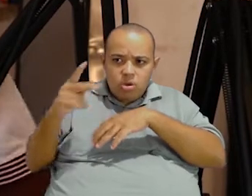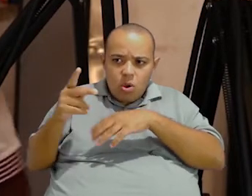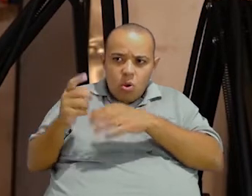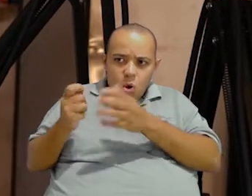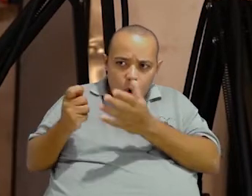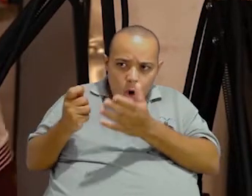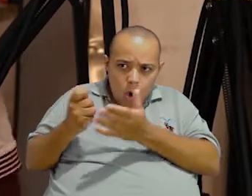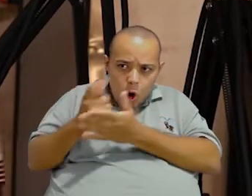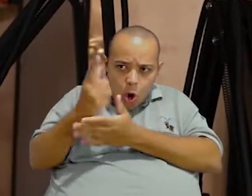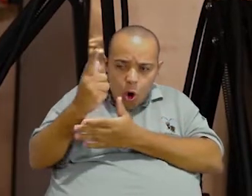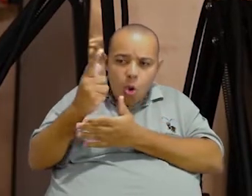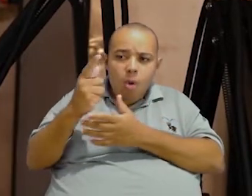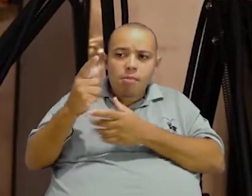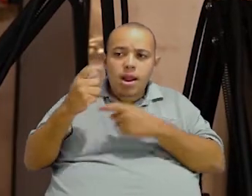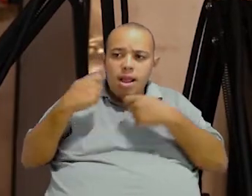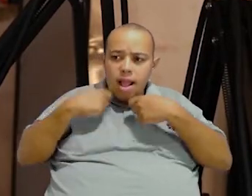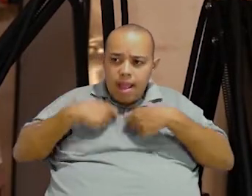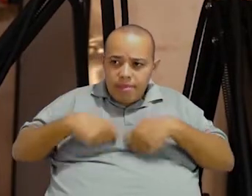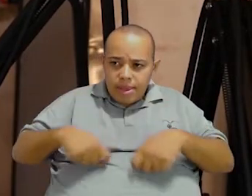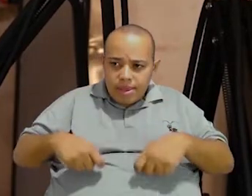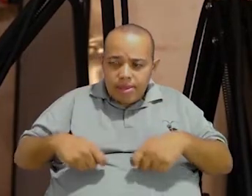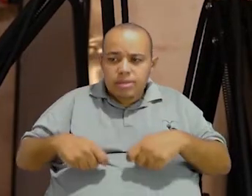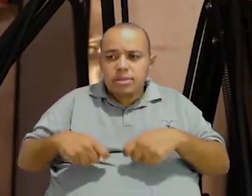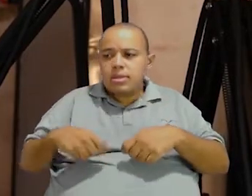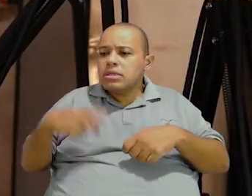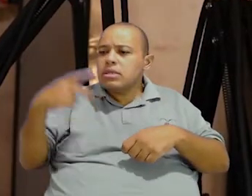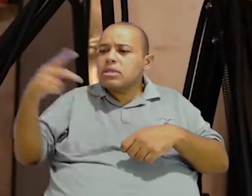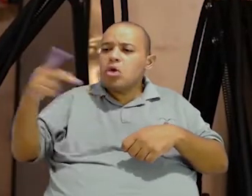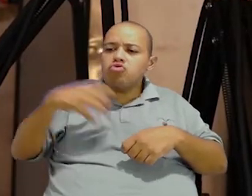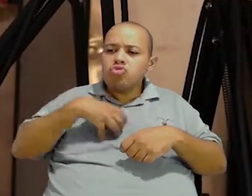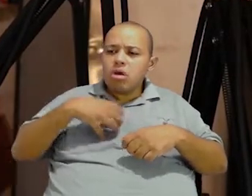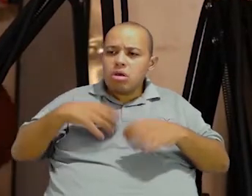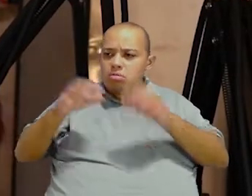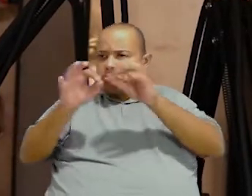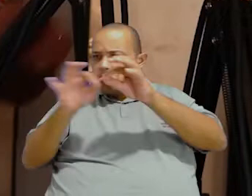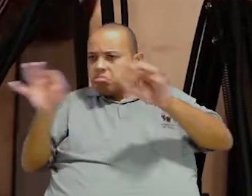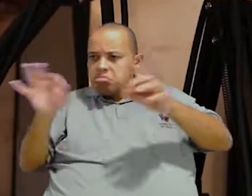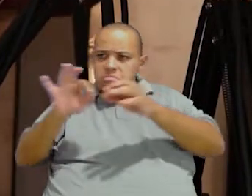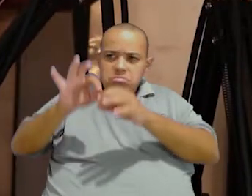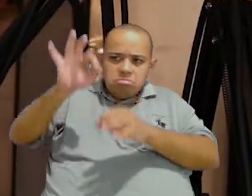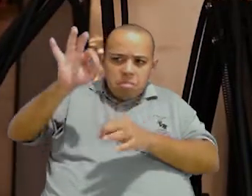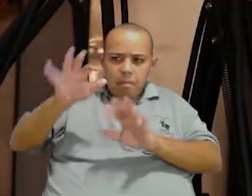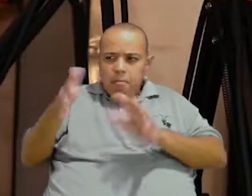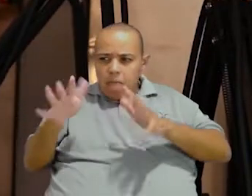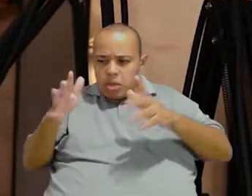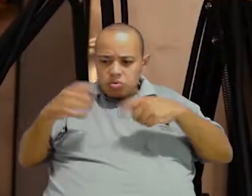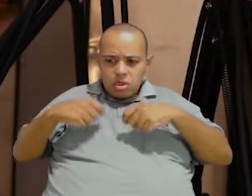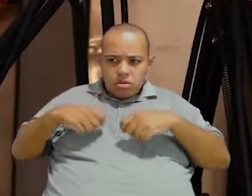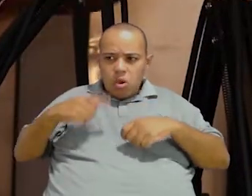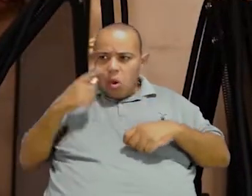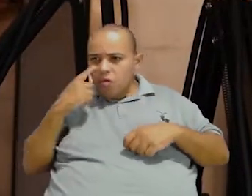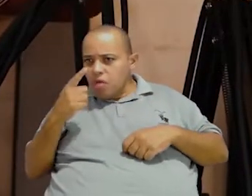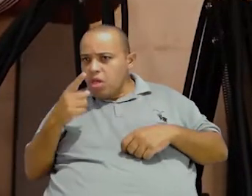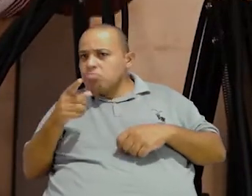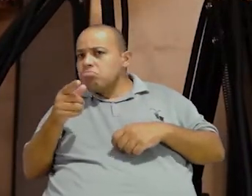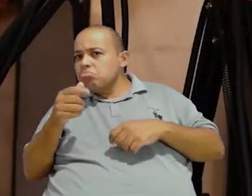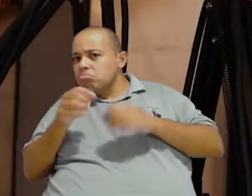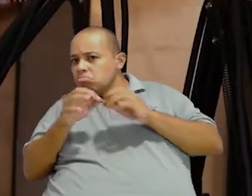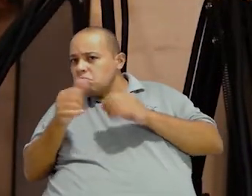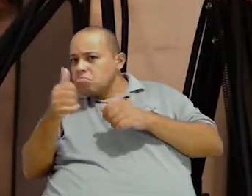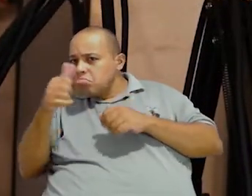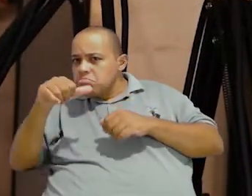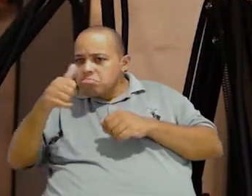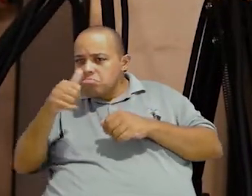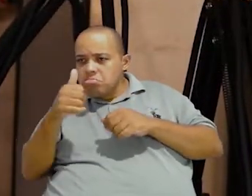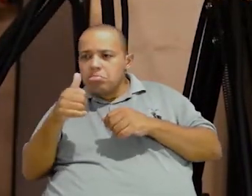favor, entrar lá, comprar a camisa, do seu tamanho aí, é tamanho G, tamanho GG, bota aqui, eu vou olhar